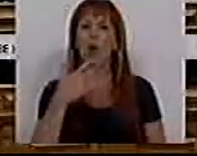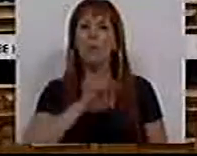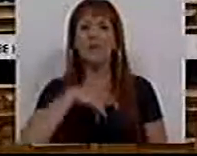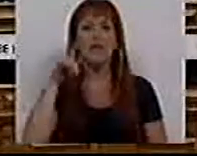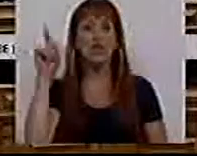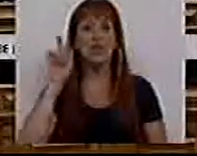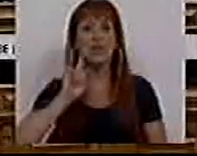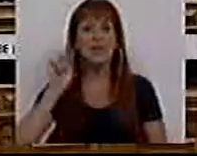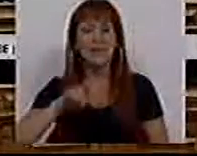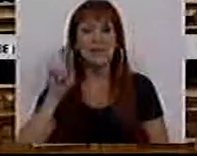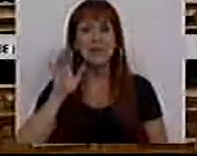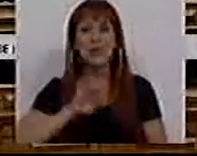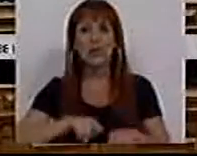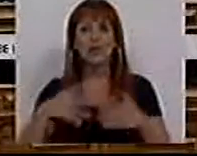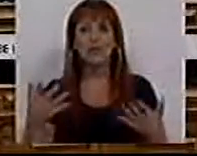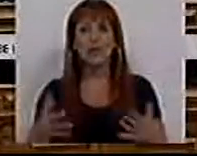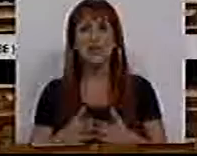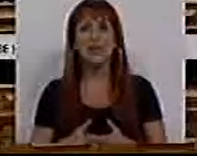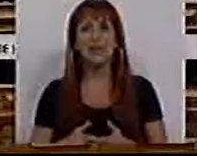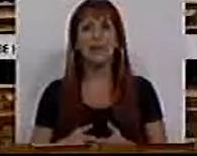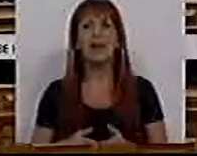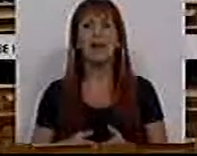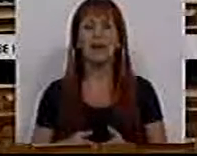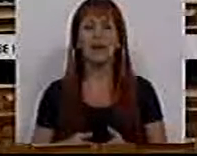Muito obrigado, Sr. Presidente, Sras. E Srs. Deputados.